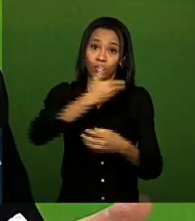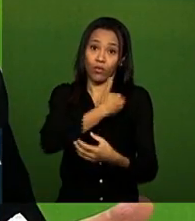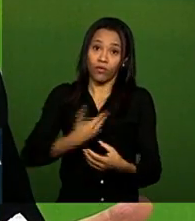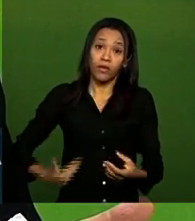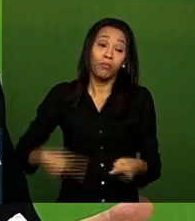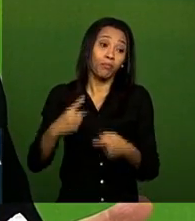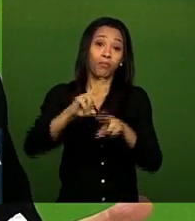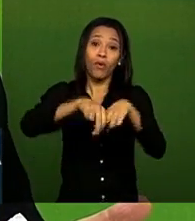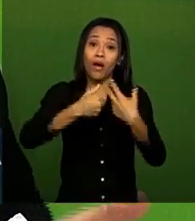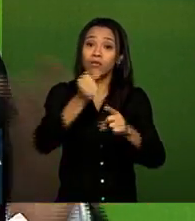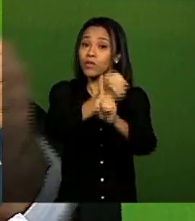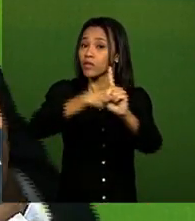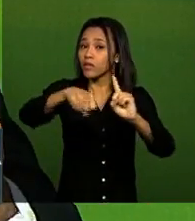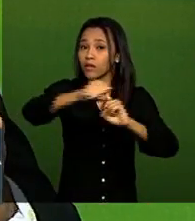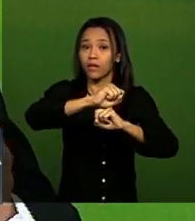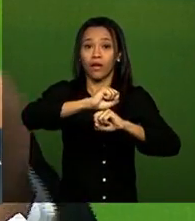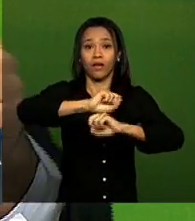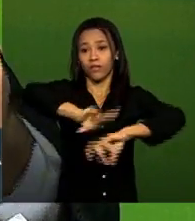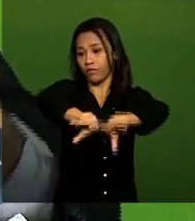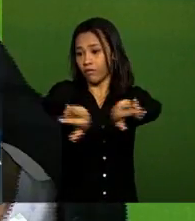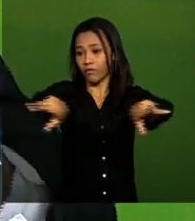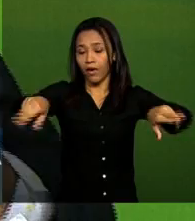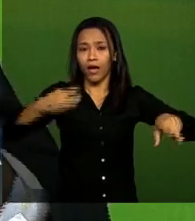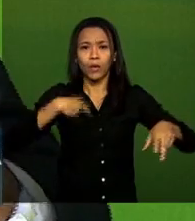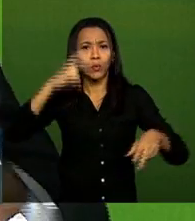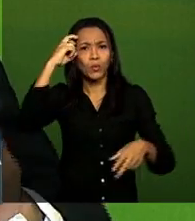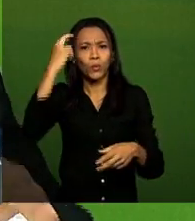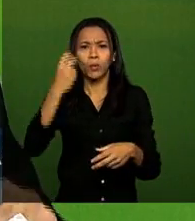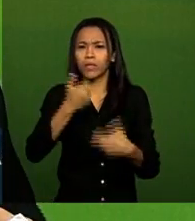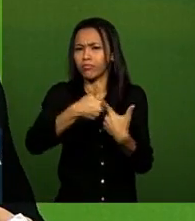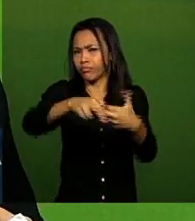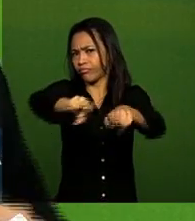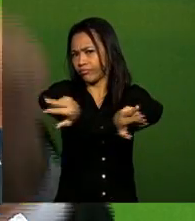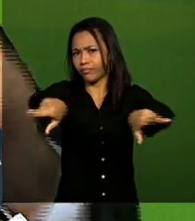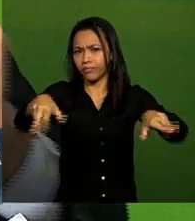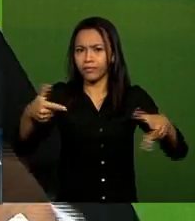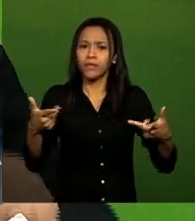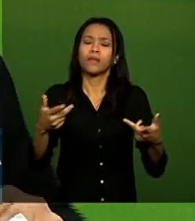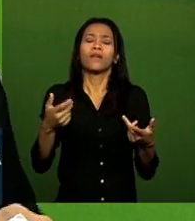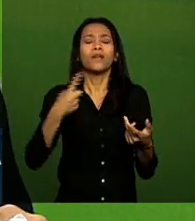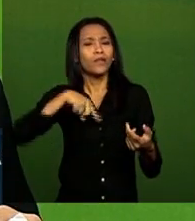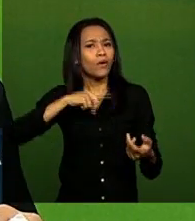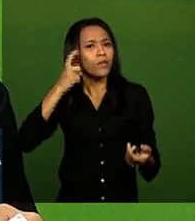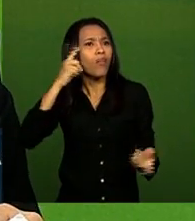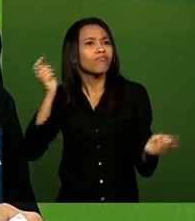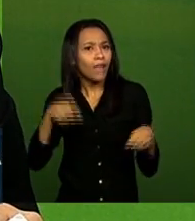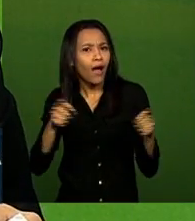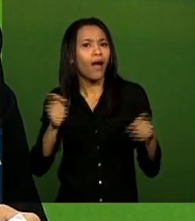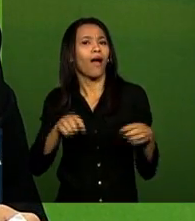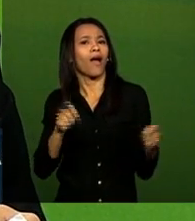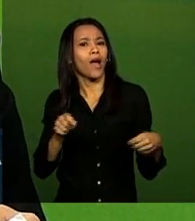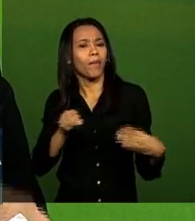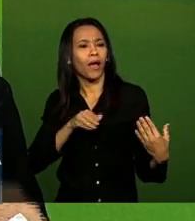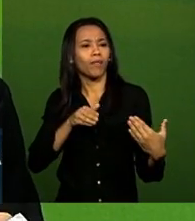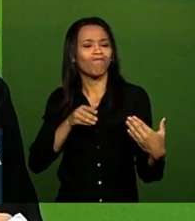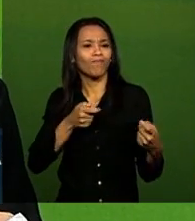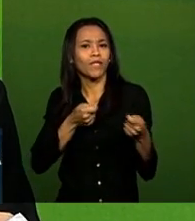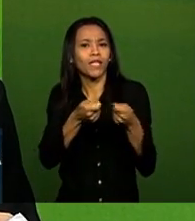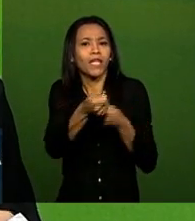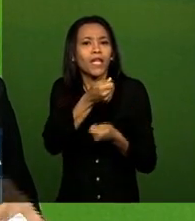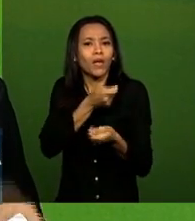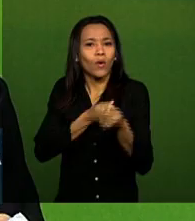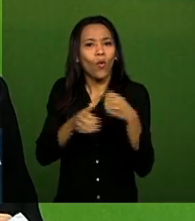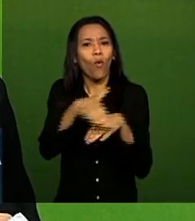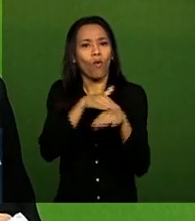sociedade plural e nós temos tido capacidade ao longo dos últimos anos Isso me parece muito importante eh o nosso